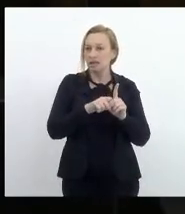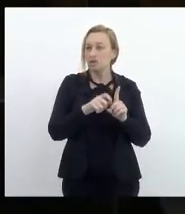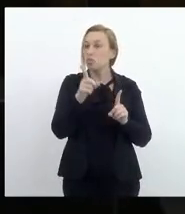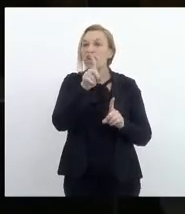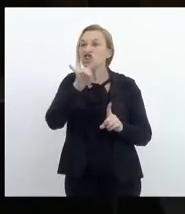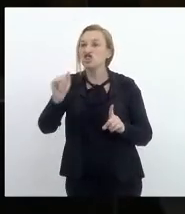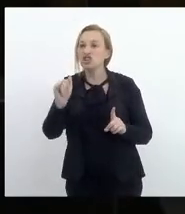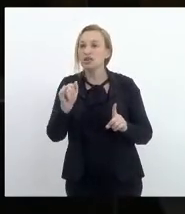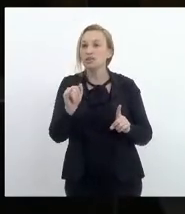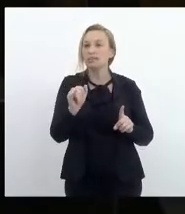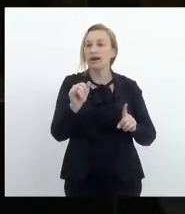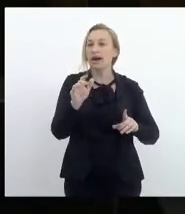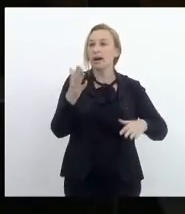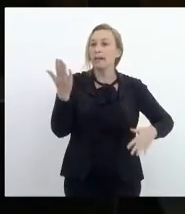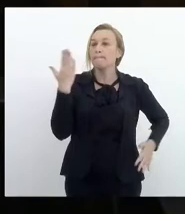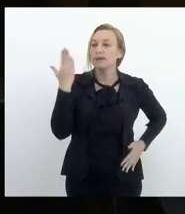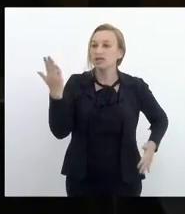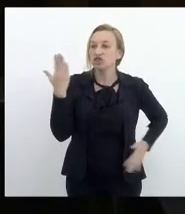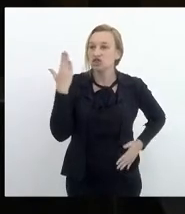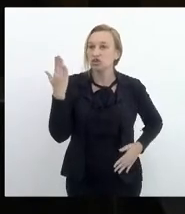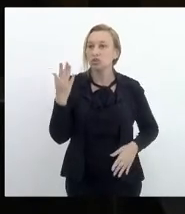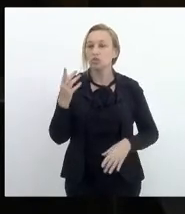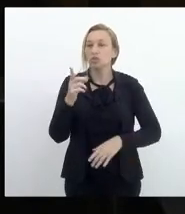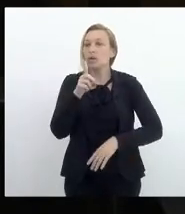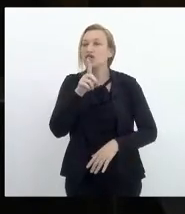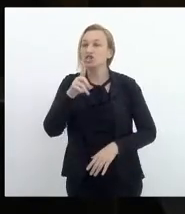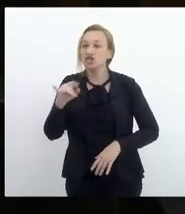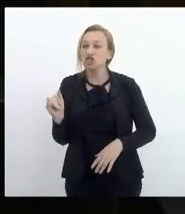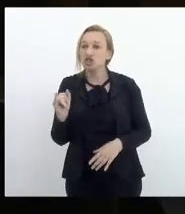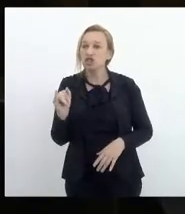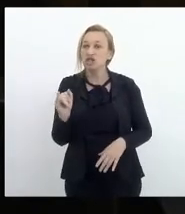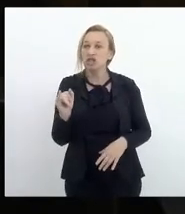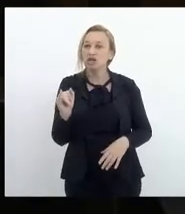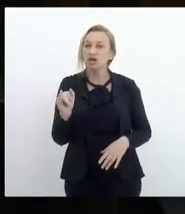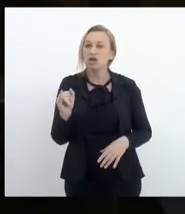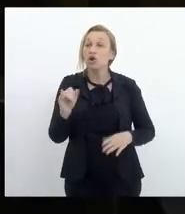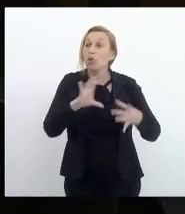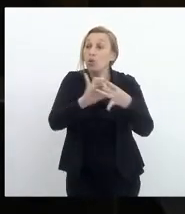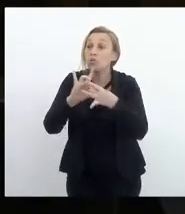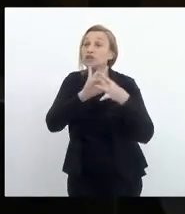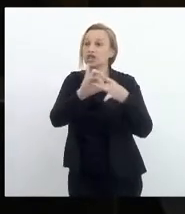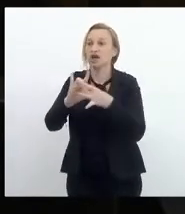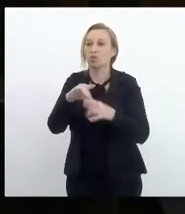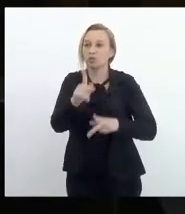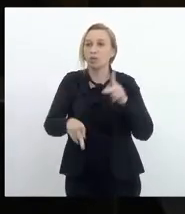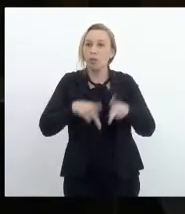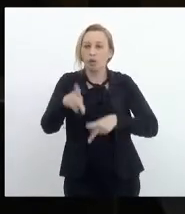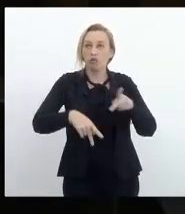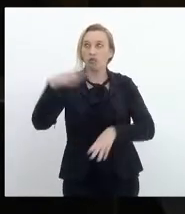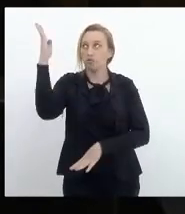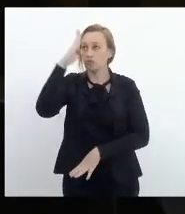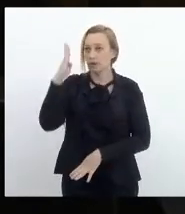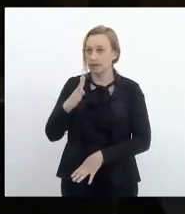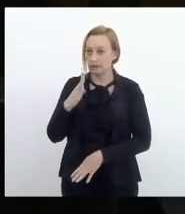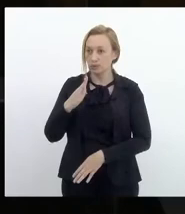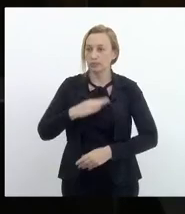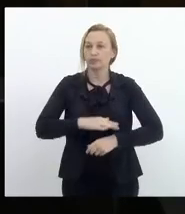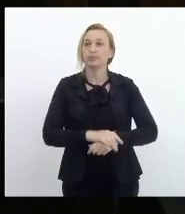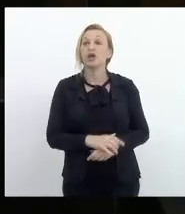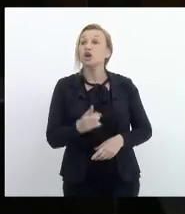facções Sete de Setembro é um dia para União do povo brasileiro